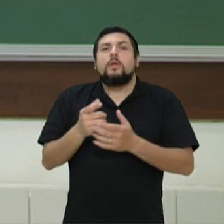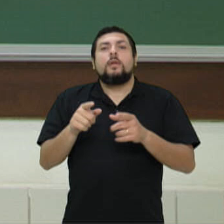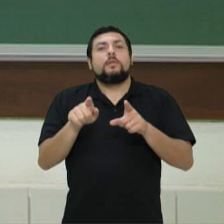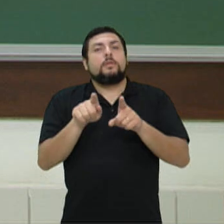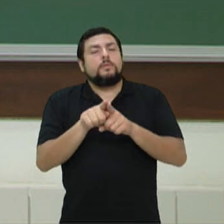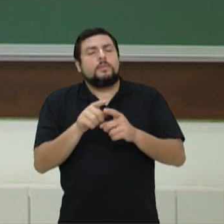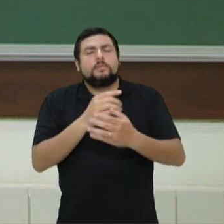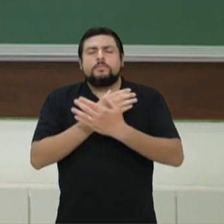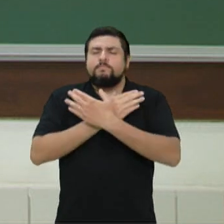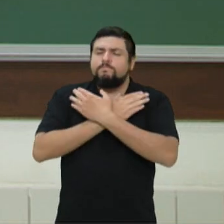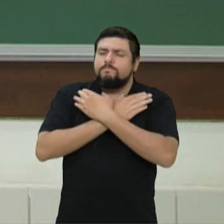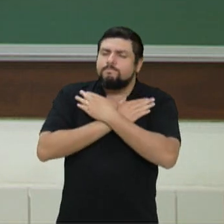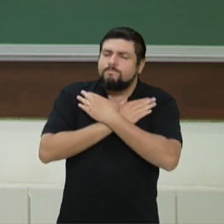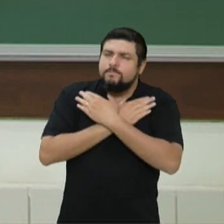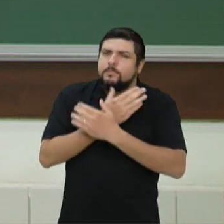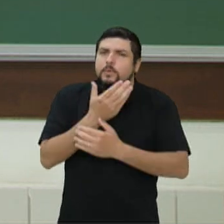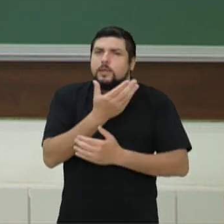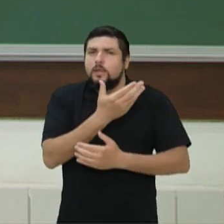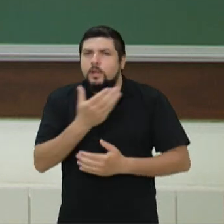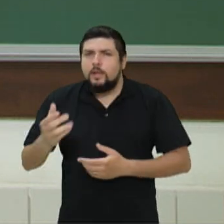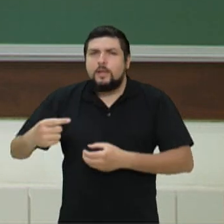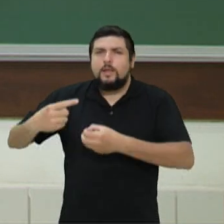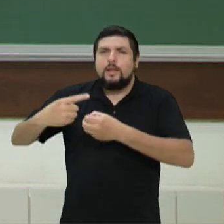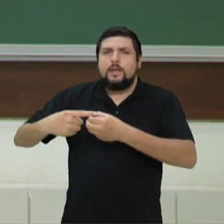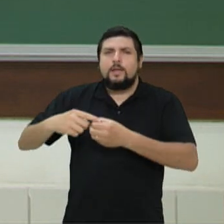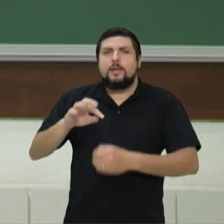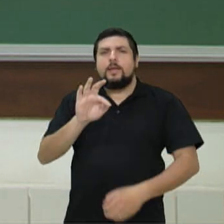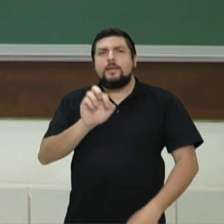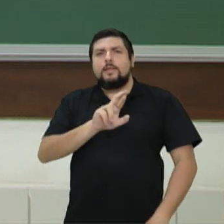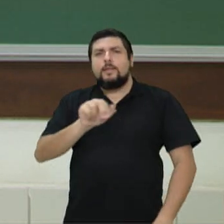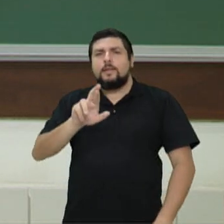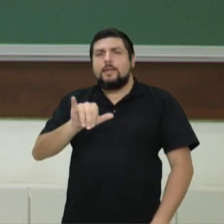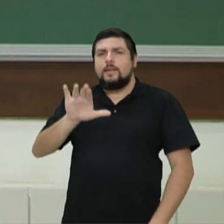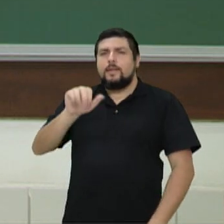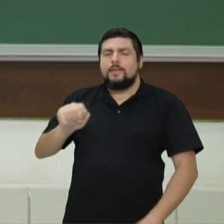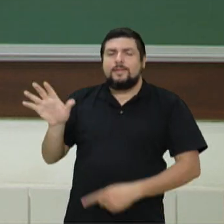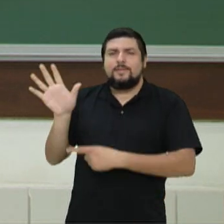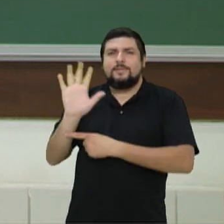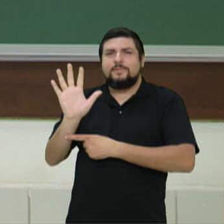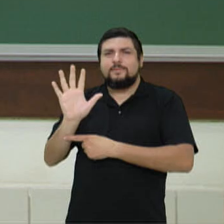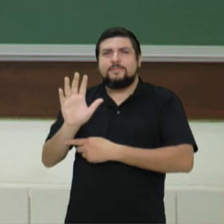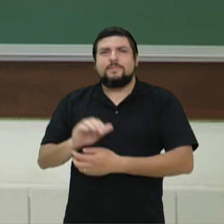um abraço carinhoso à Terra Rica e até mais!